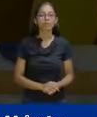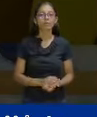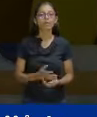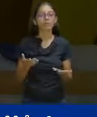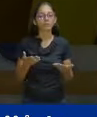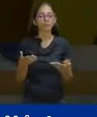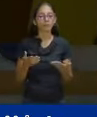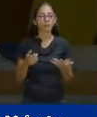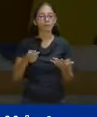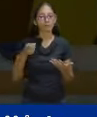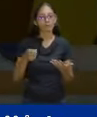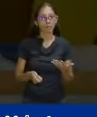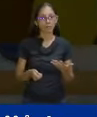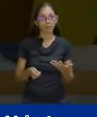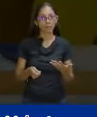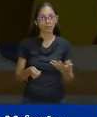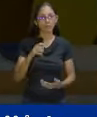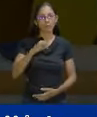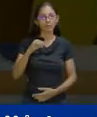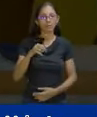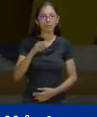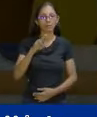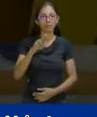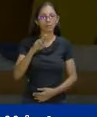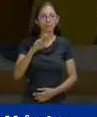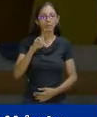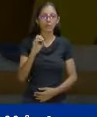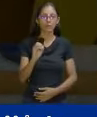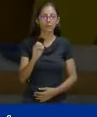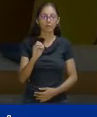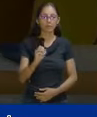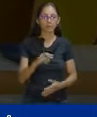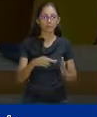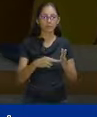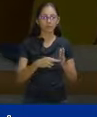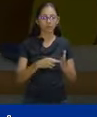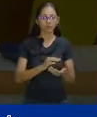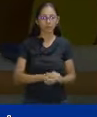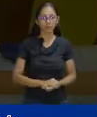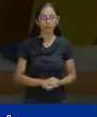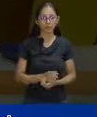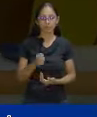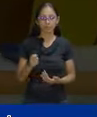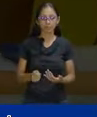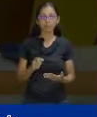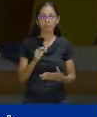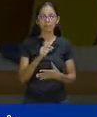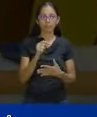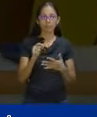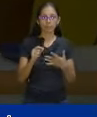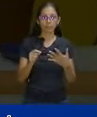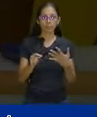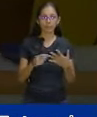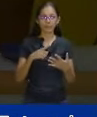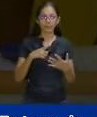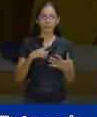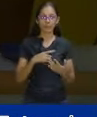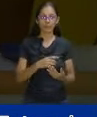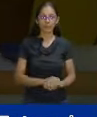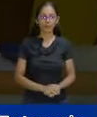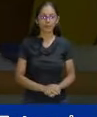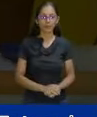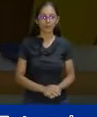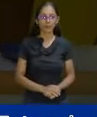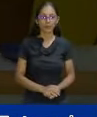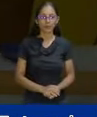juiz Juscelio Neto, e comporão a turma com vogais juízes Tina Souza, Paola Santos, Rivaldo Valente, Carmo Antônio e João